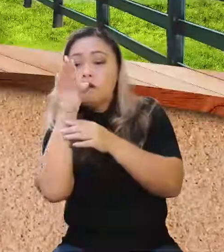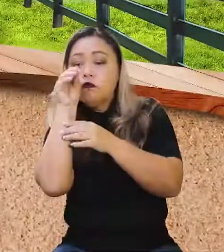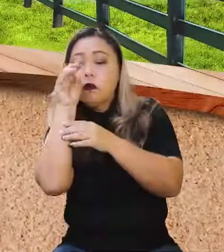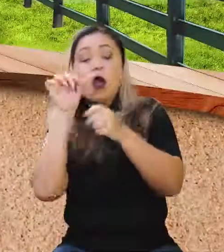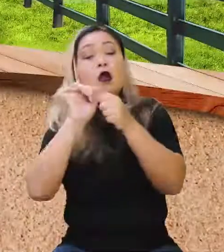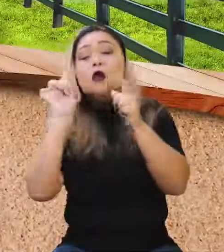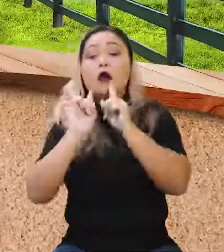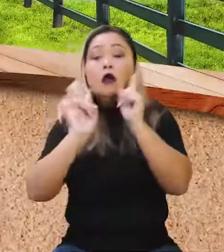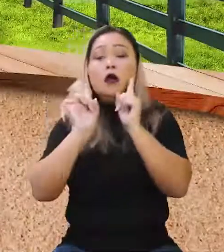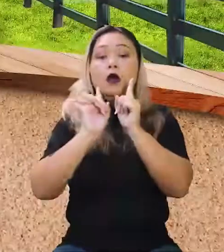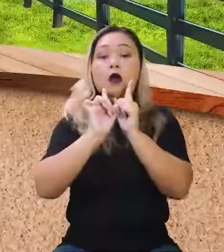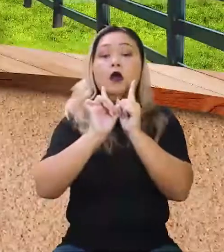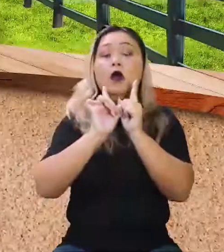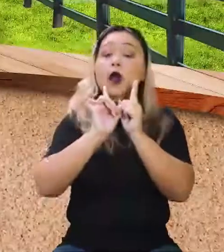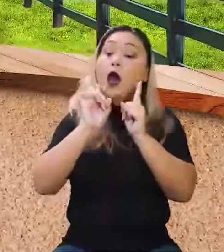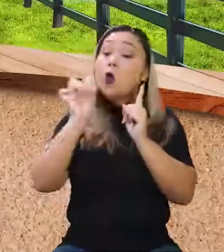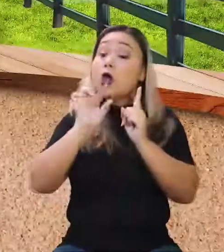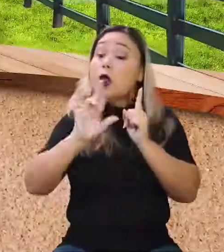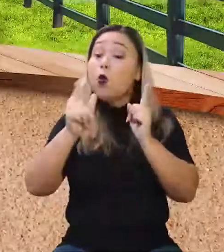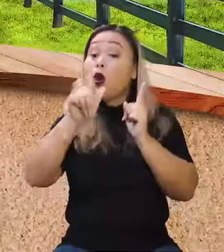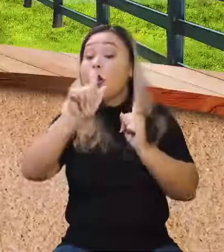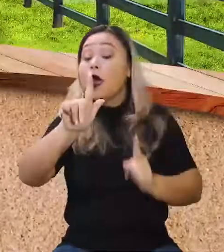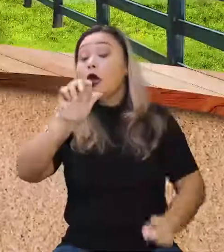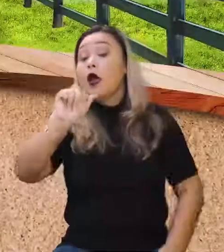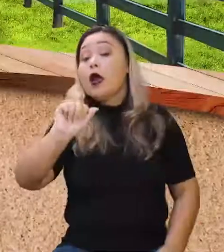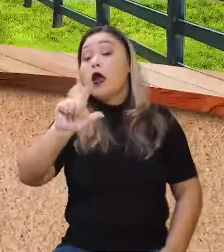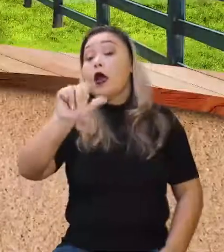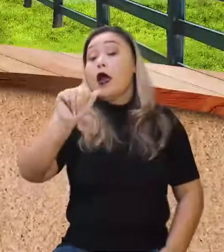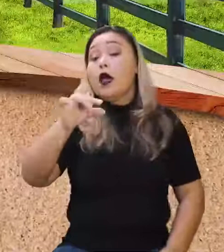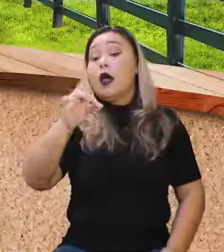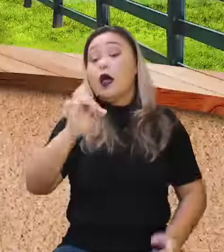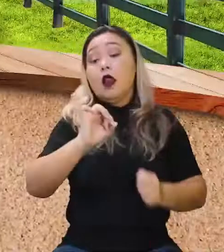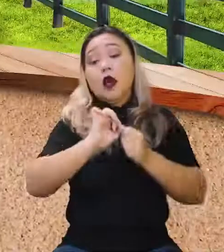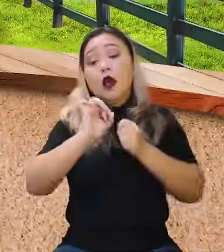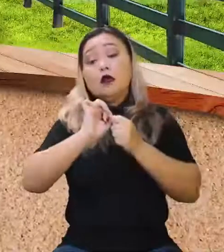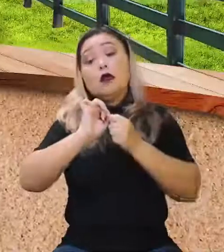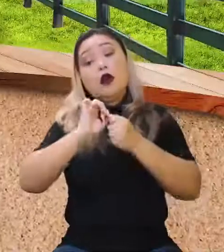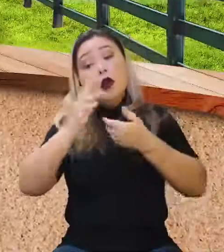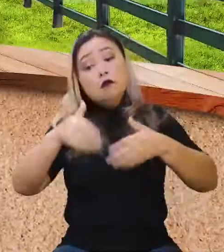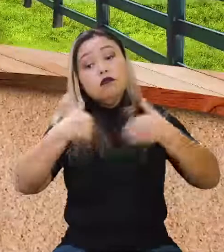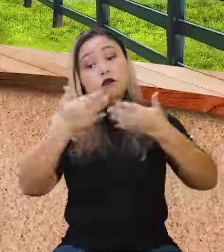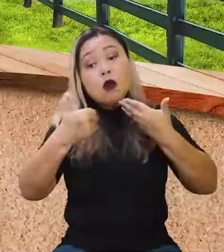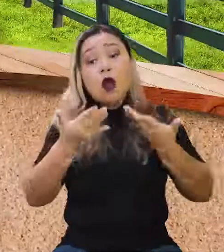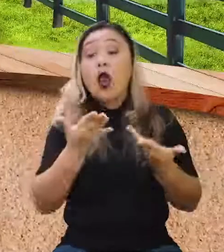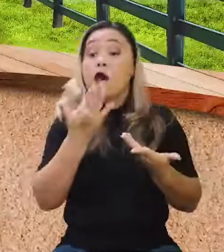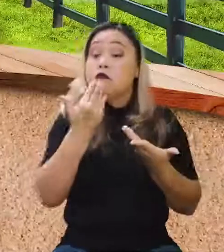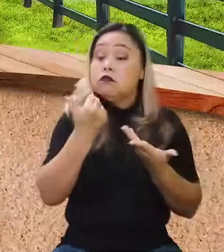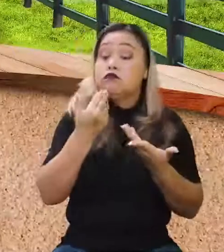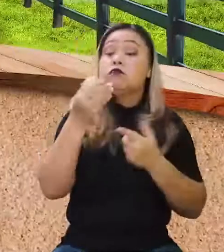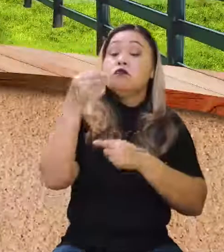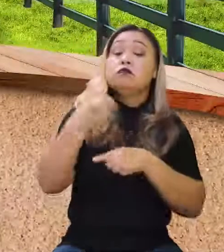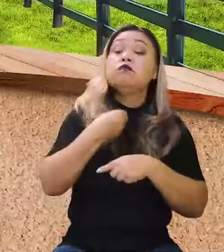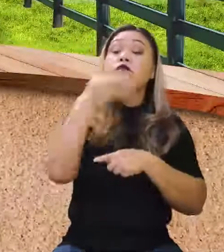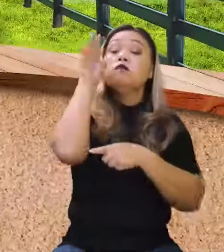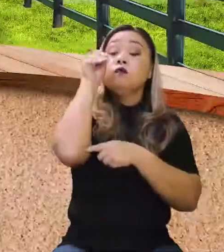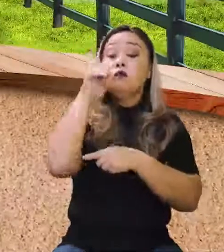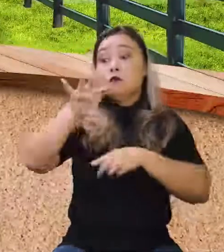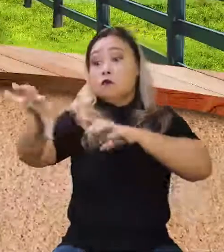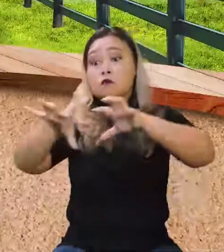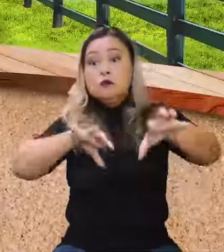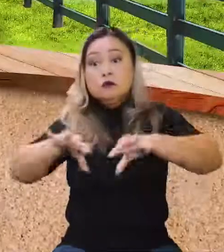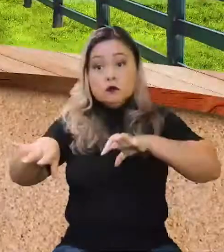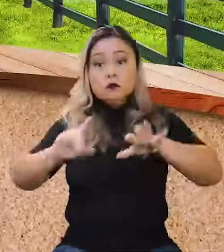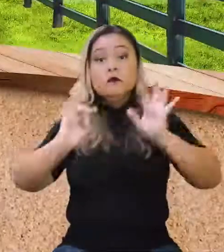galado, ele é estimulado pelo processo de consumo de alimentação da ave. Também tem essa